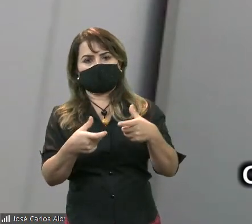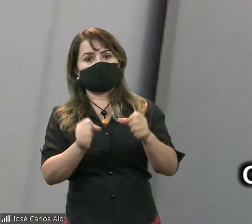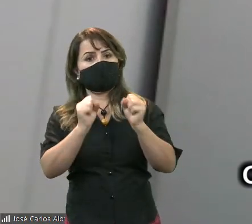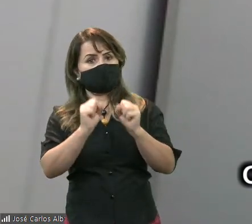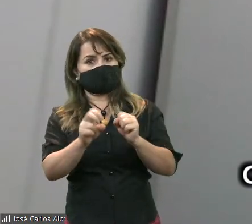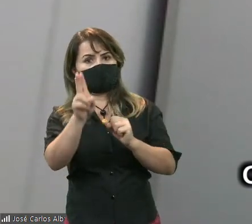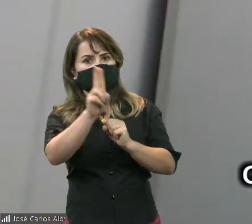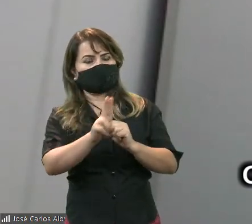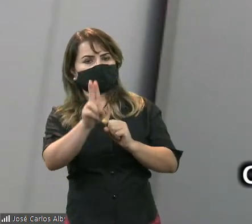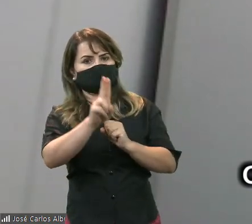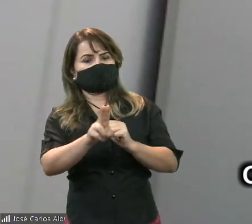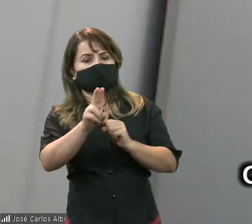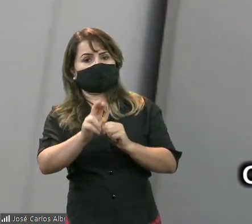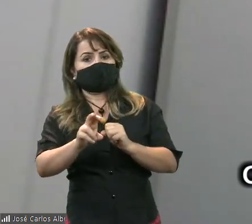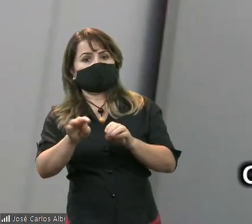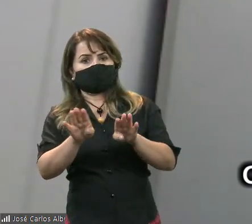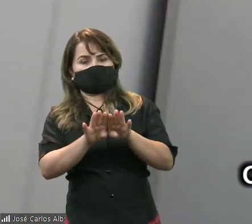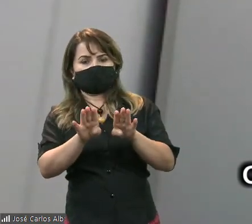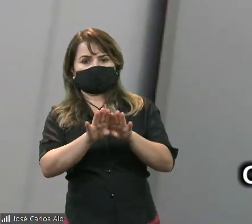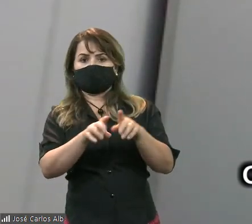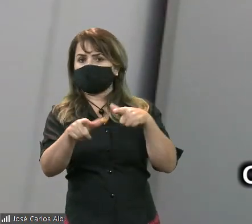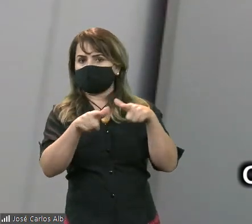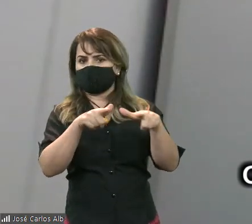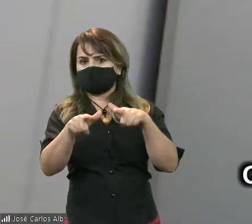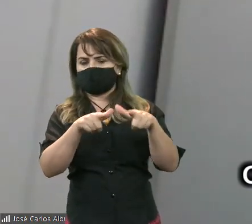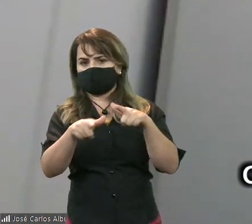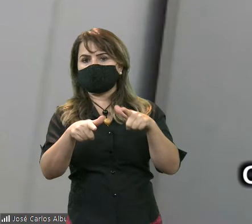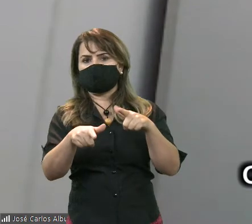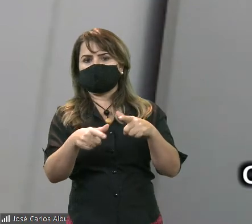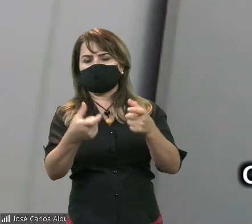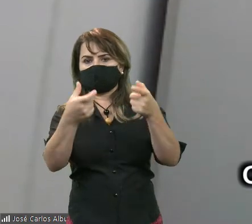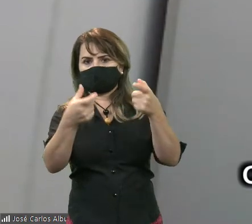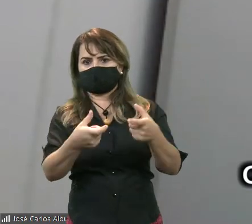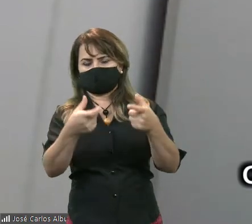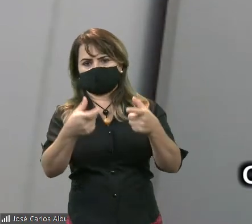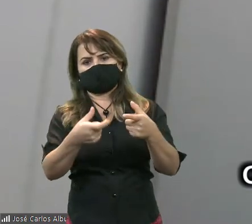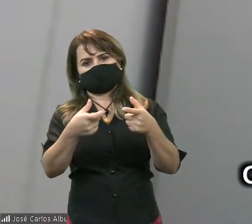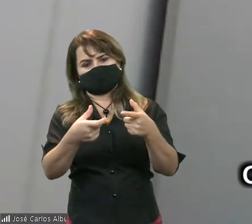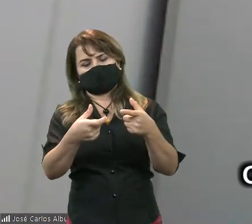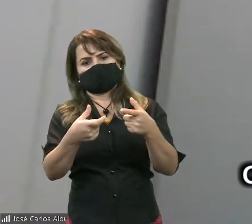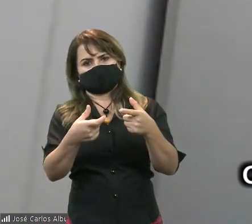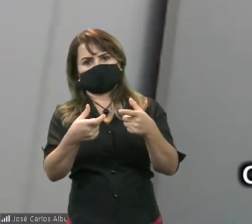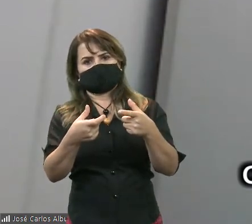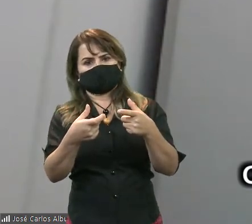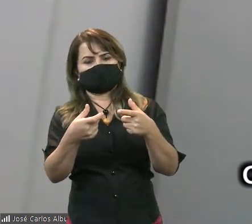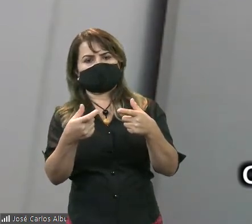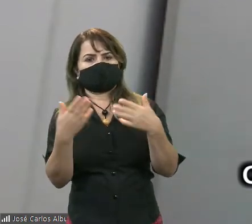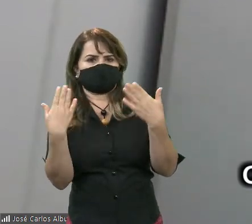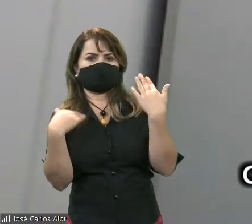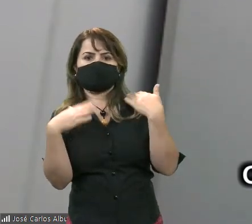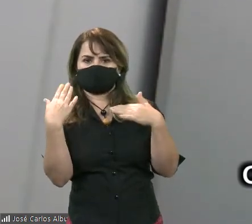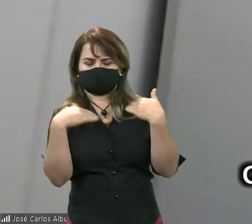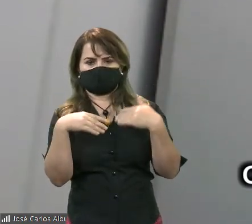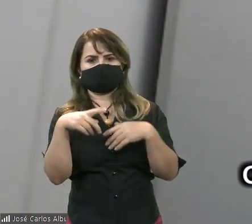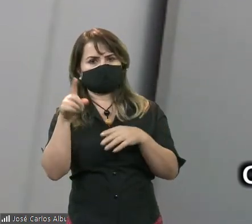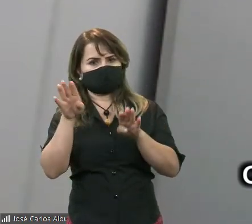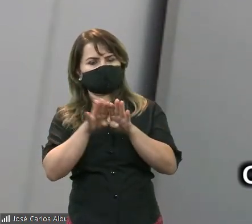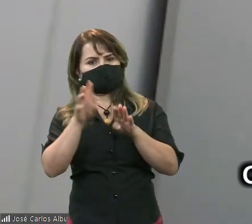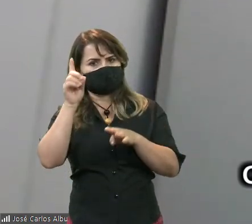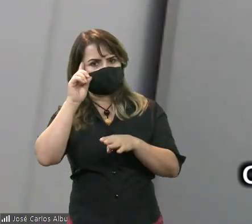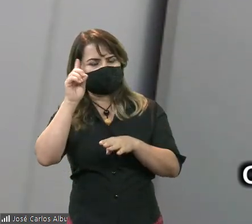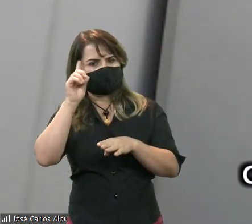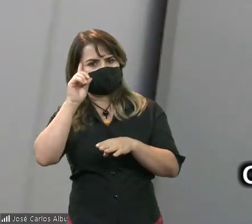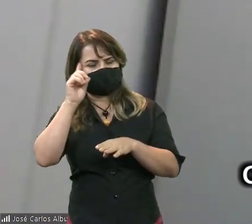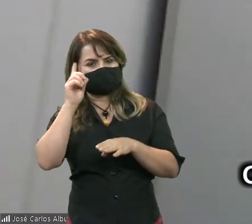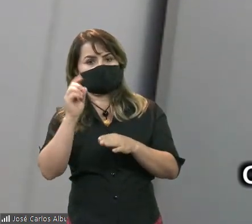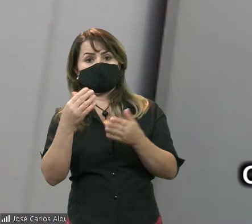e pode também estar utilizando para o seu trabalho, para o seu deslocamento diário no seu dia a dia. Então, através